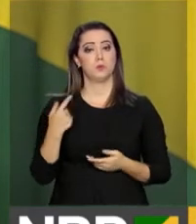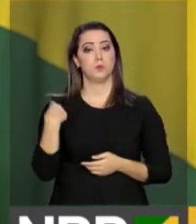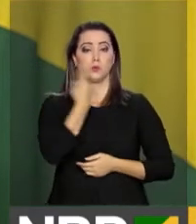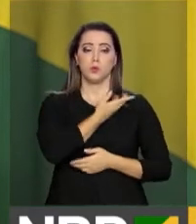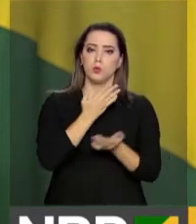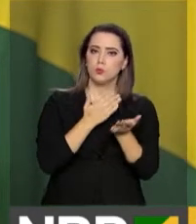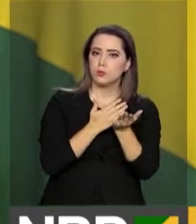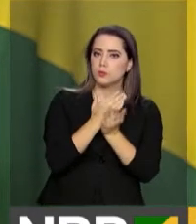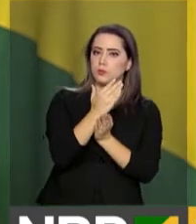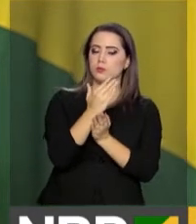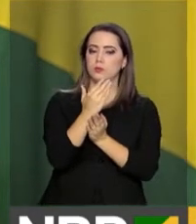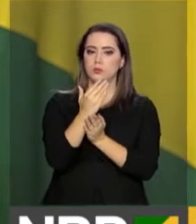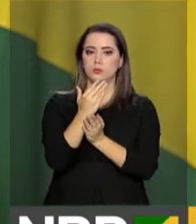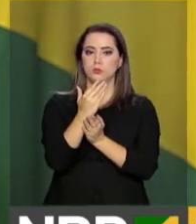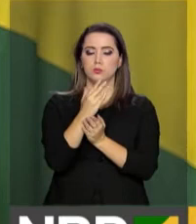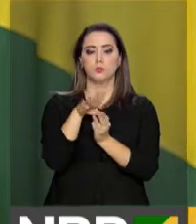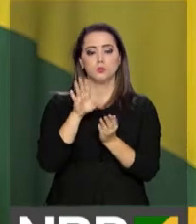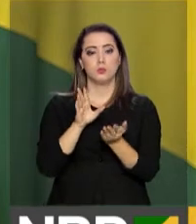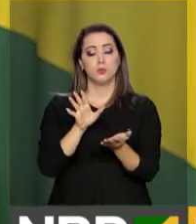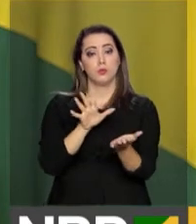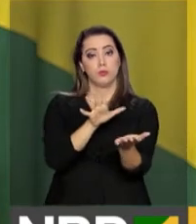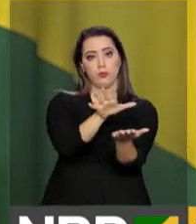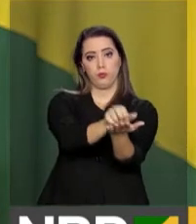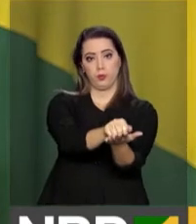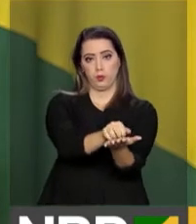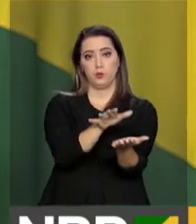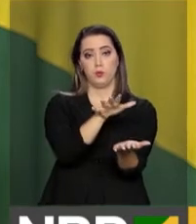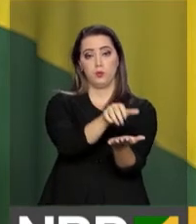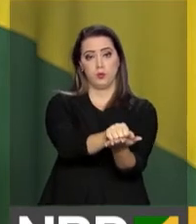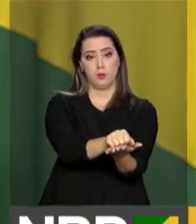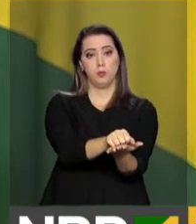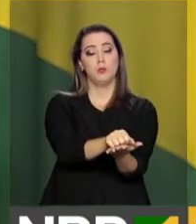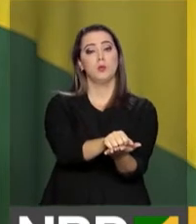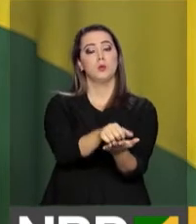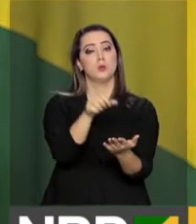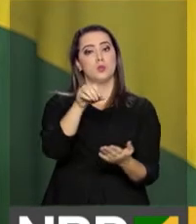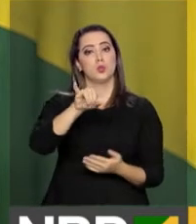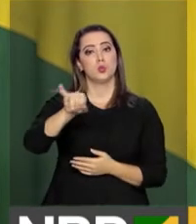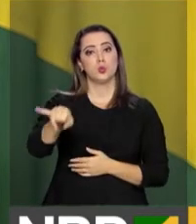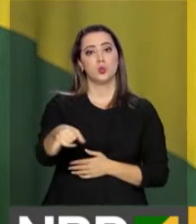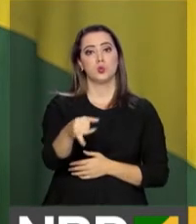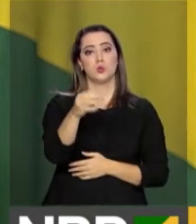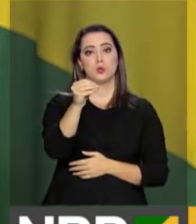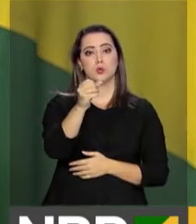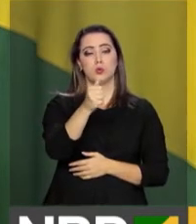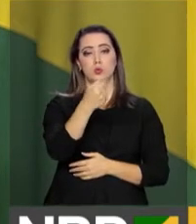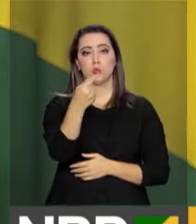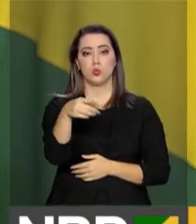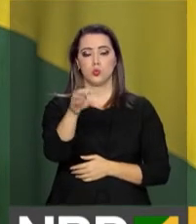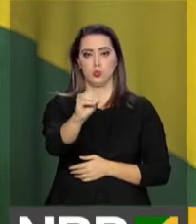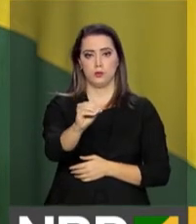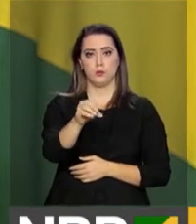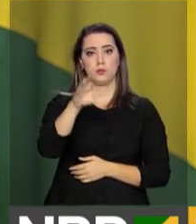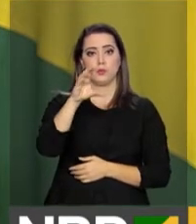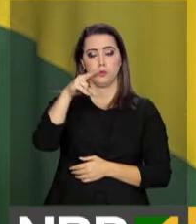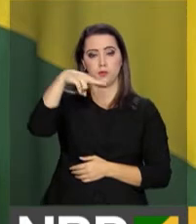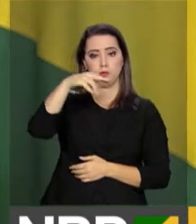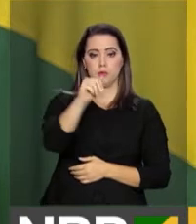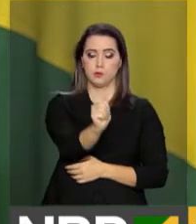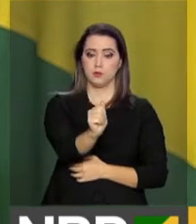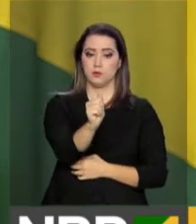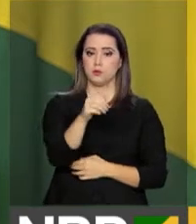nós começamos com a posse do doutor joão martins na cna após